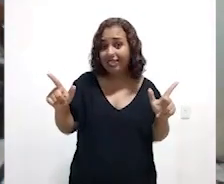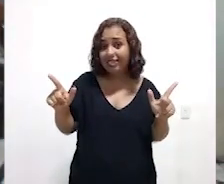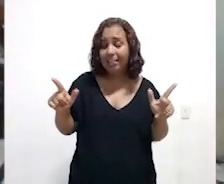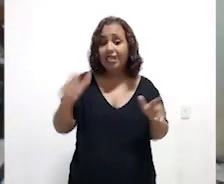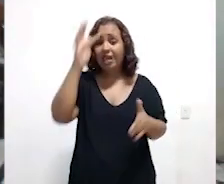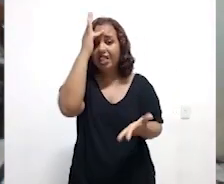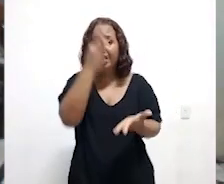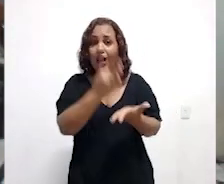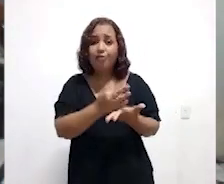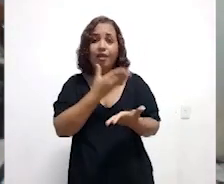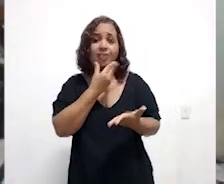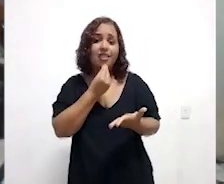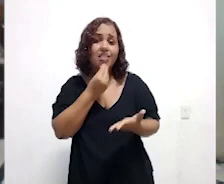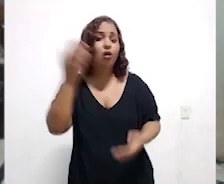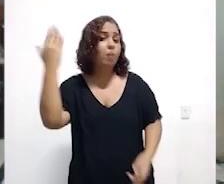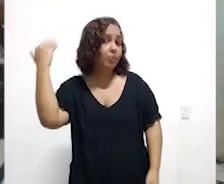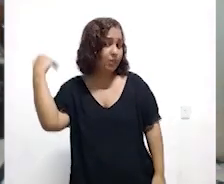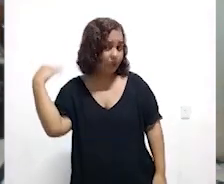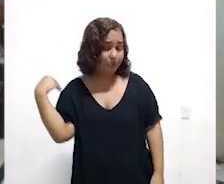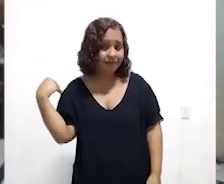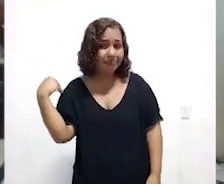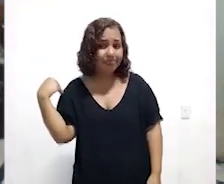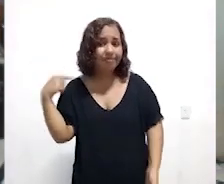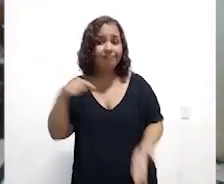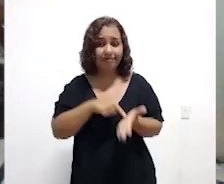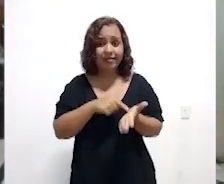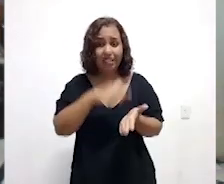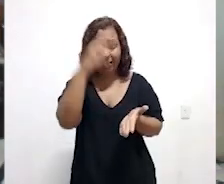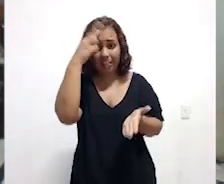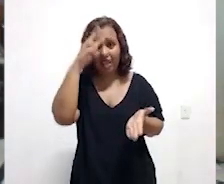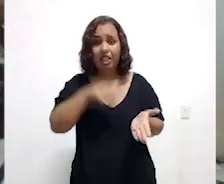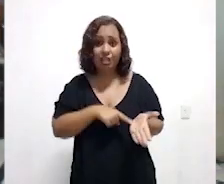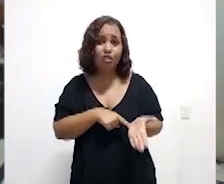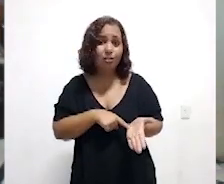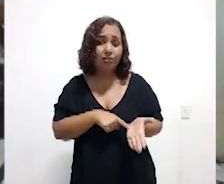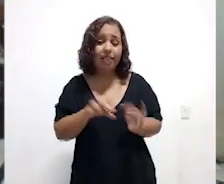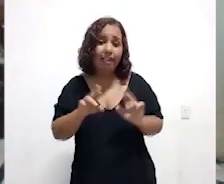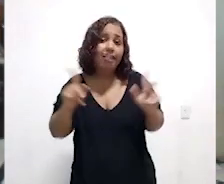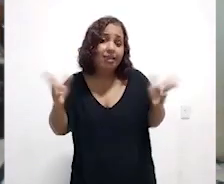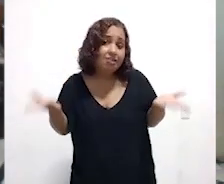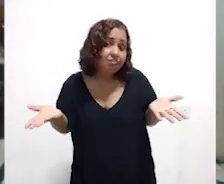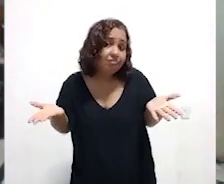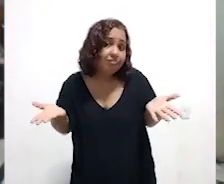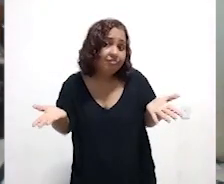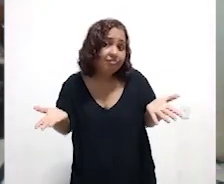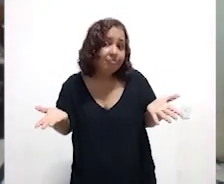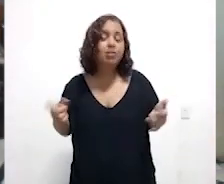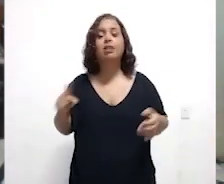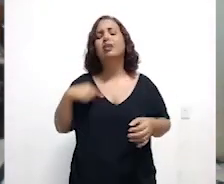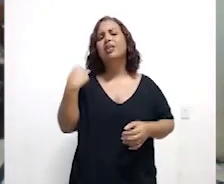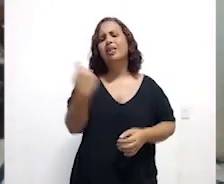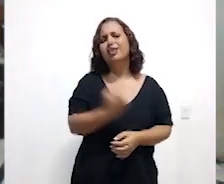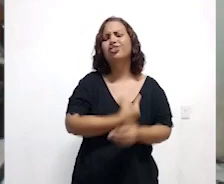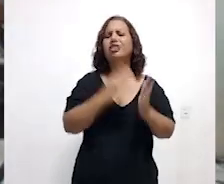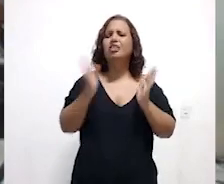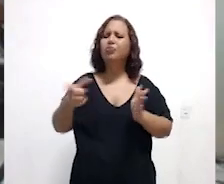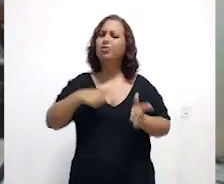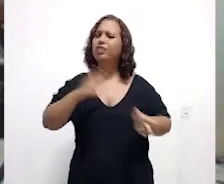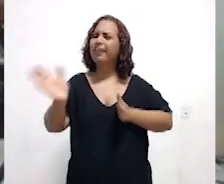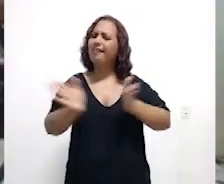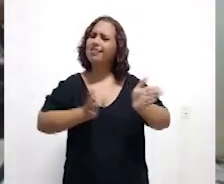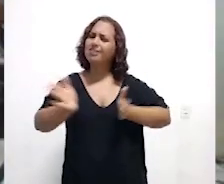homens daquela época? Não é? A gente que hoje em dia tem tanto acesso ao